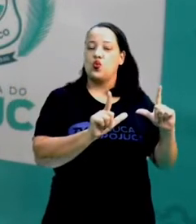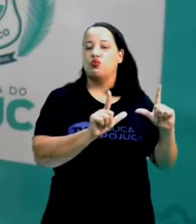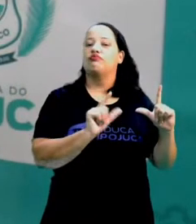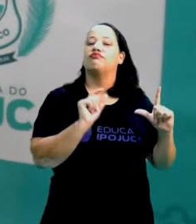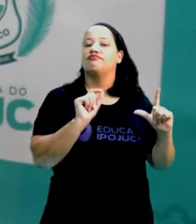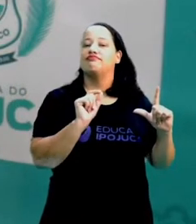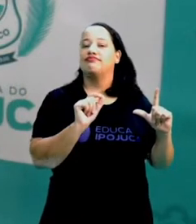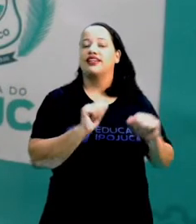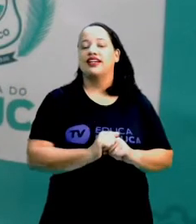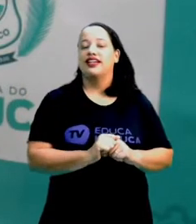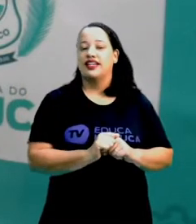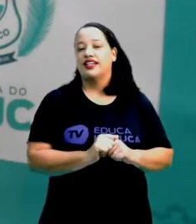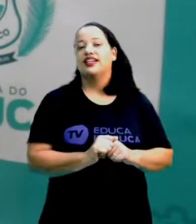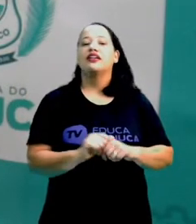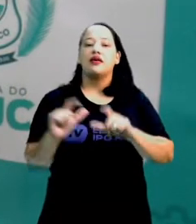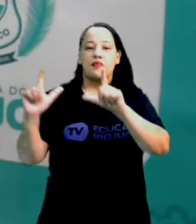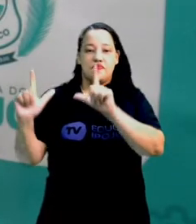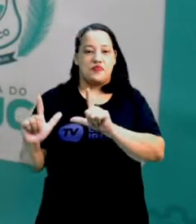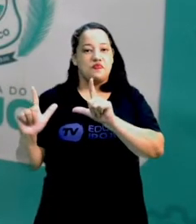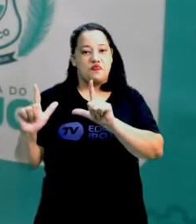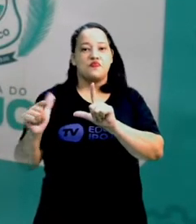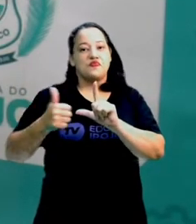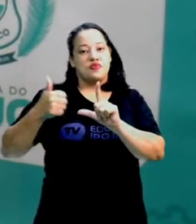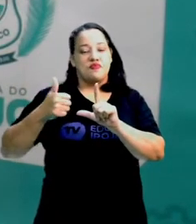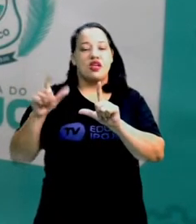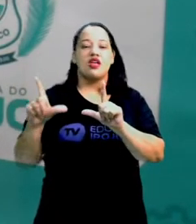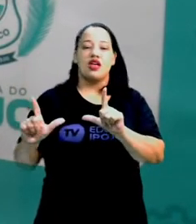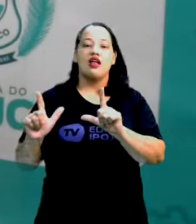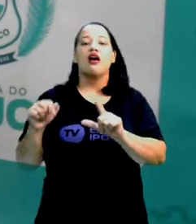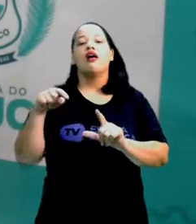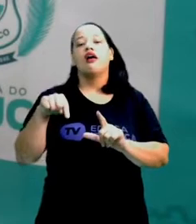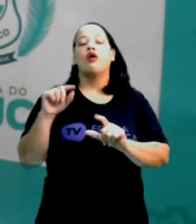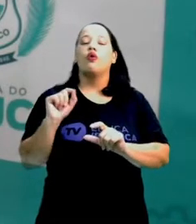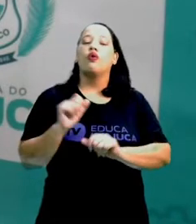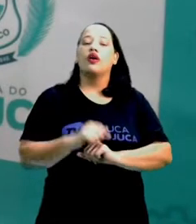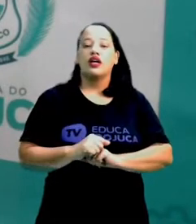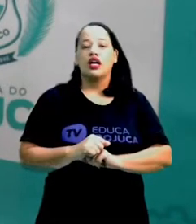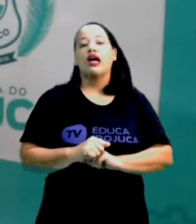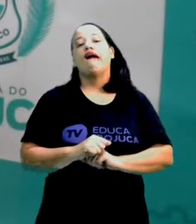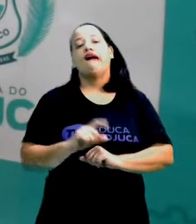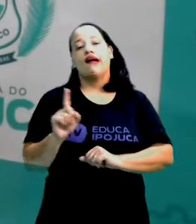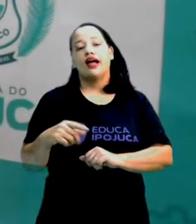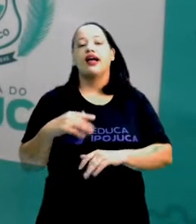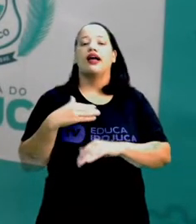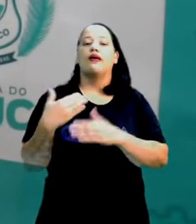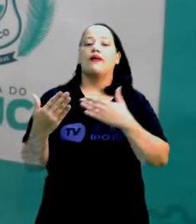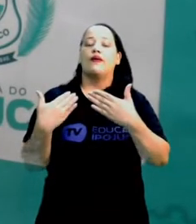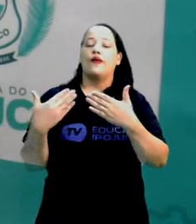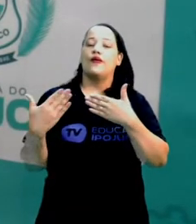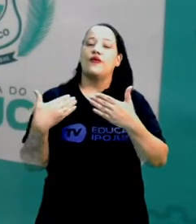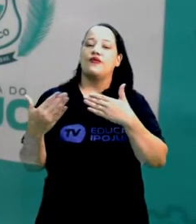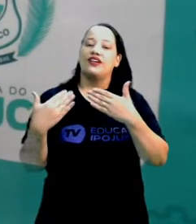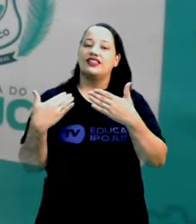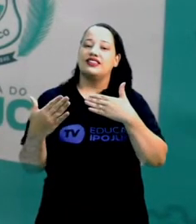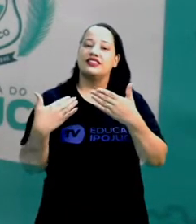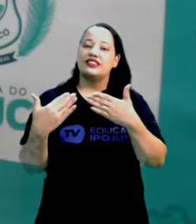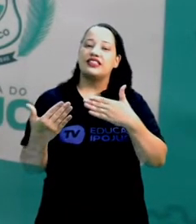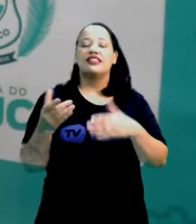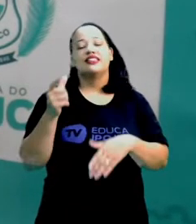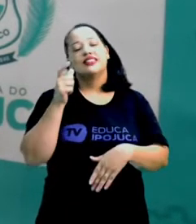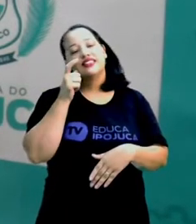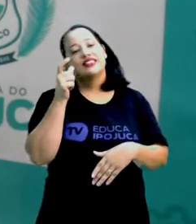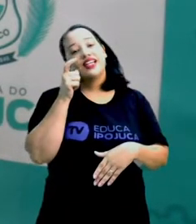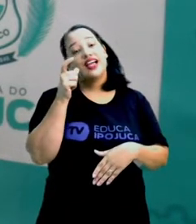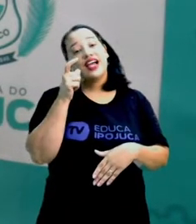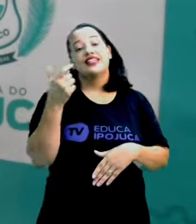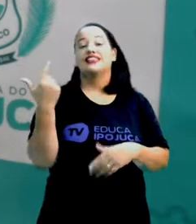anteriormente para vocês, na primeira atividade, elas estão aqui conversando. É algo bem interessante, porque